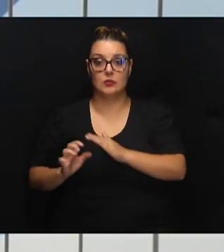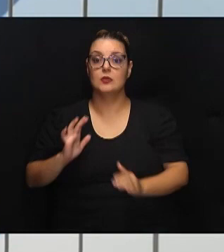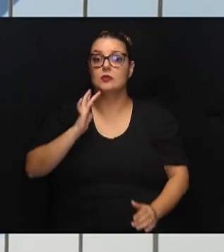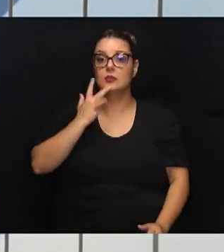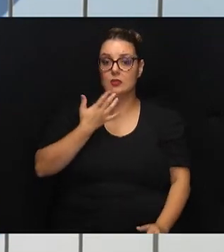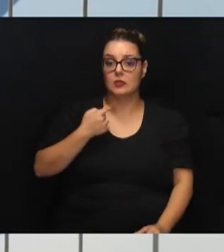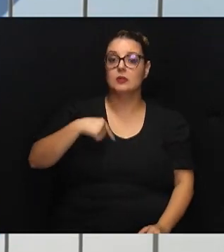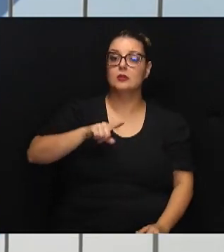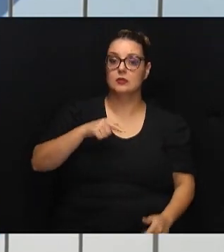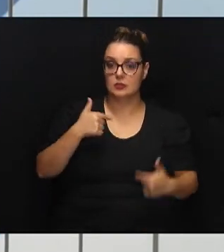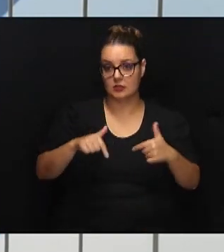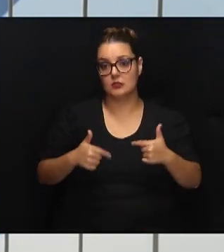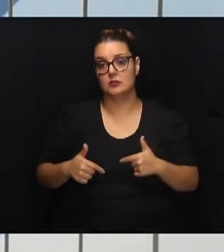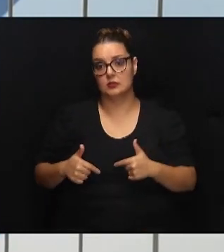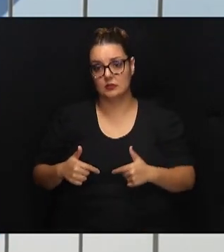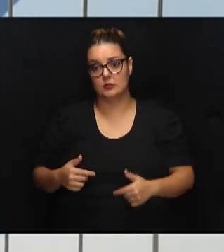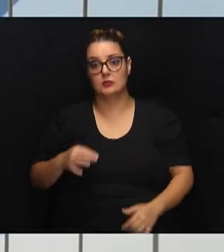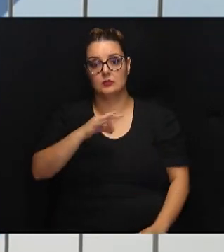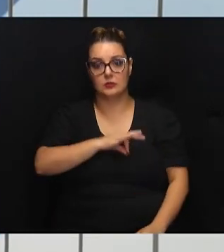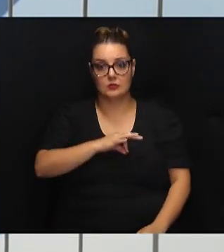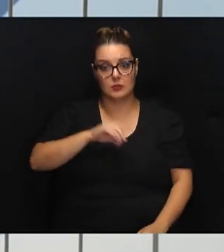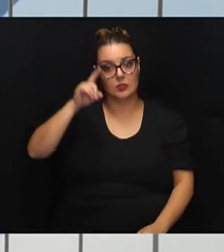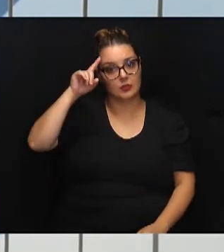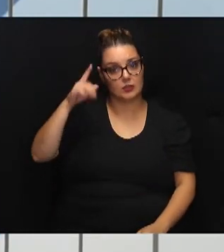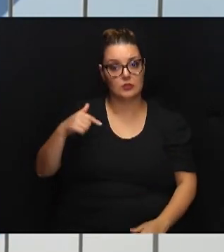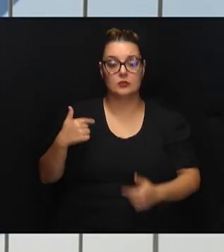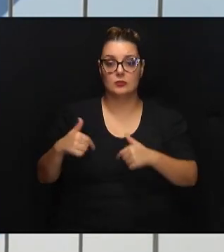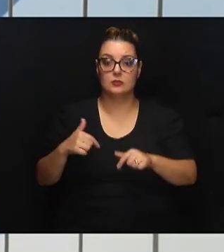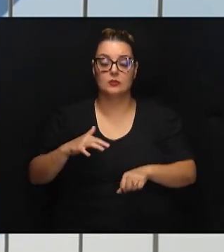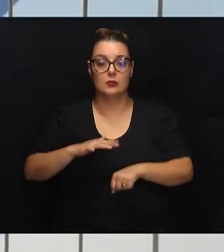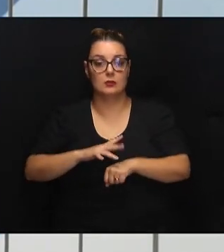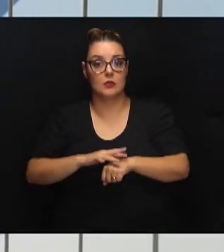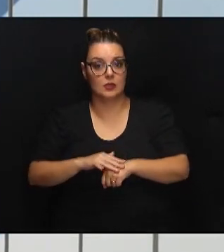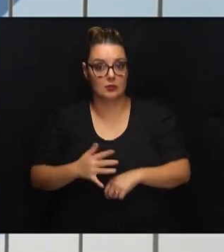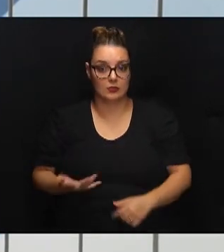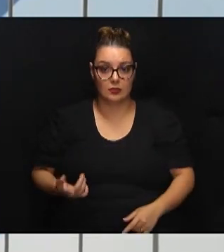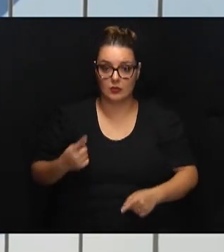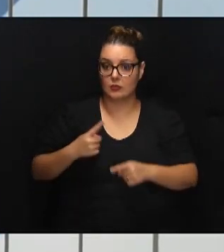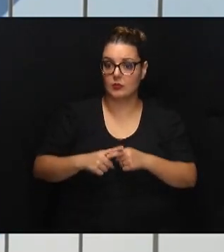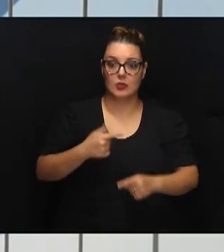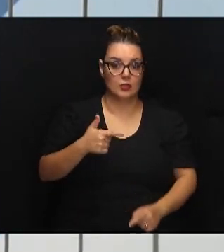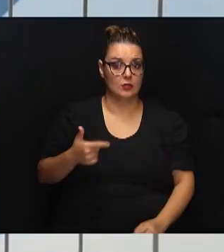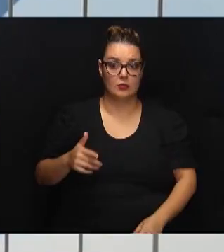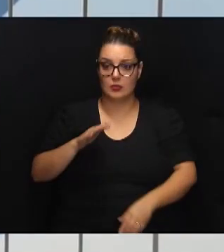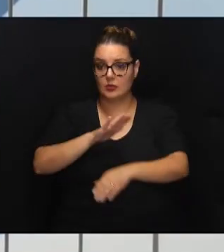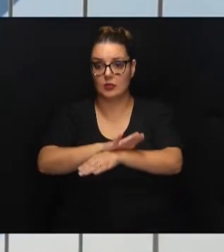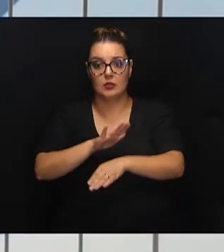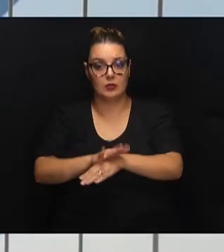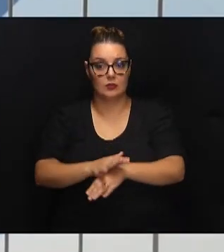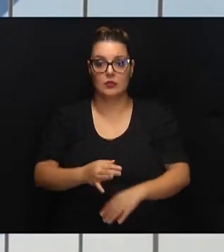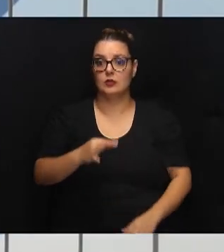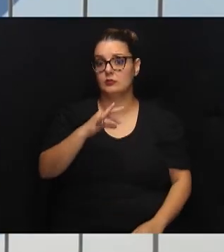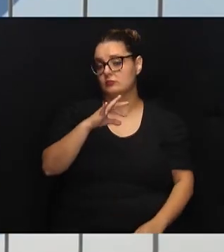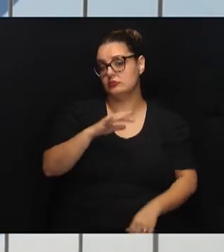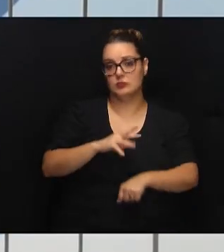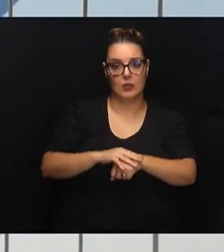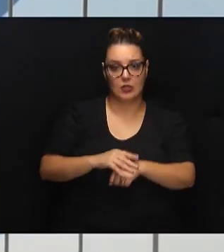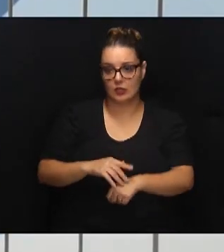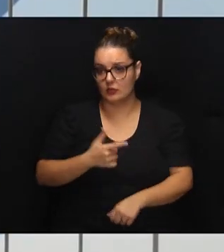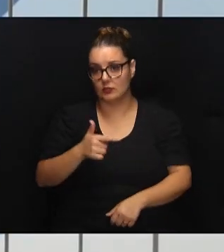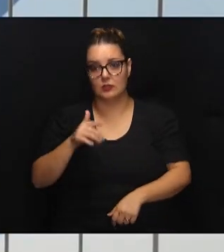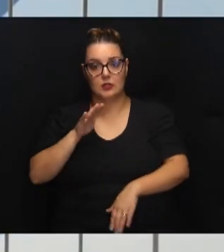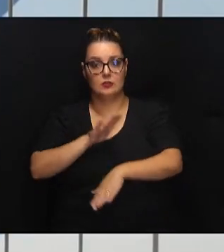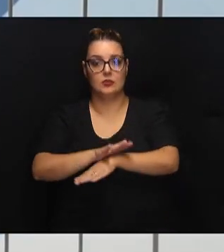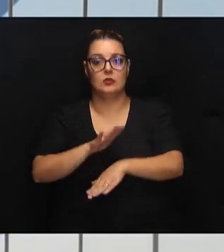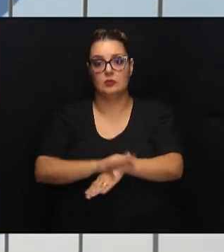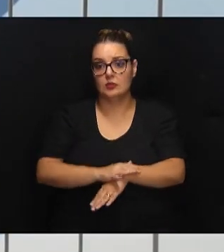ir trabalhar para ganhar aquele dia, então às vezes trabalha doente, porque ele não vai ter um auxílio doença, não vai ter um auxílio acidente. Então